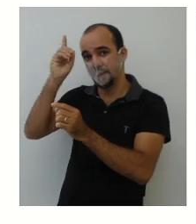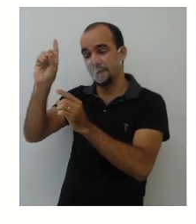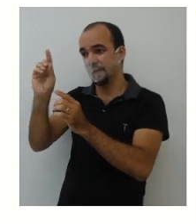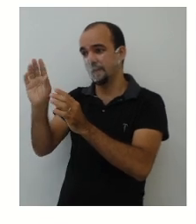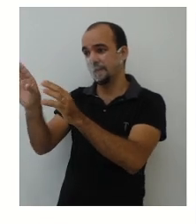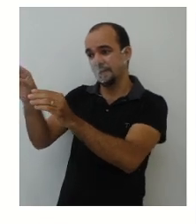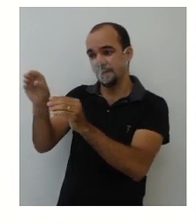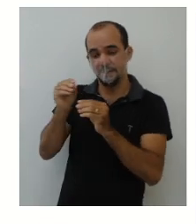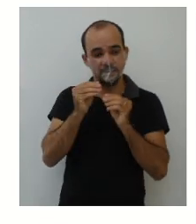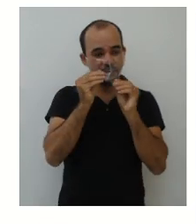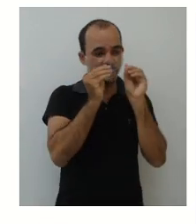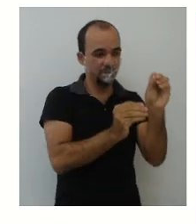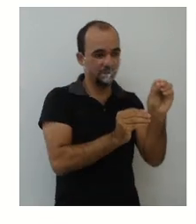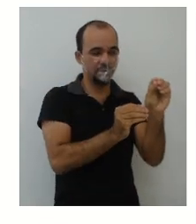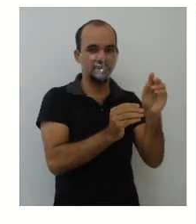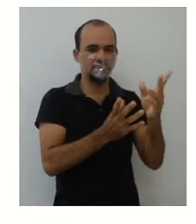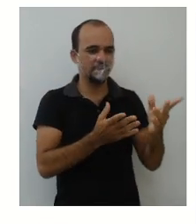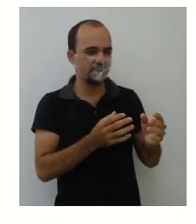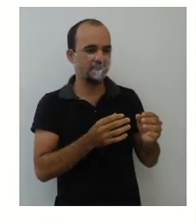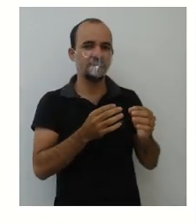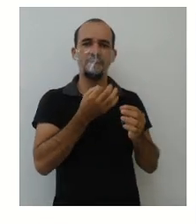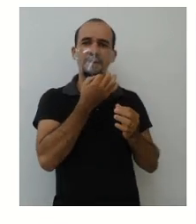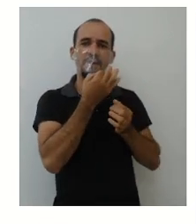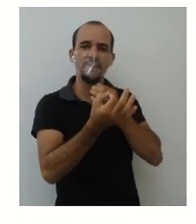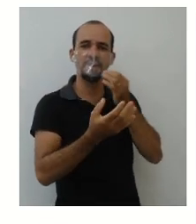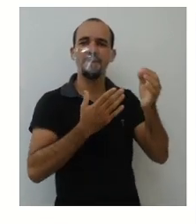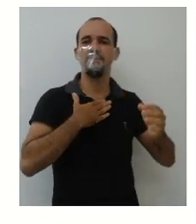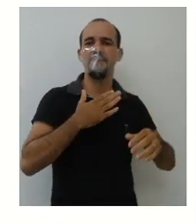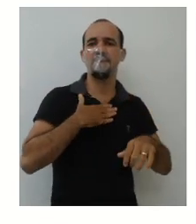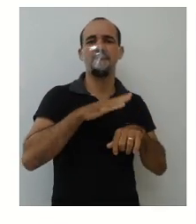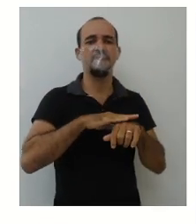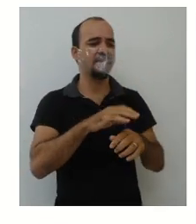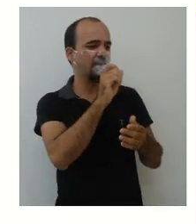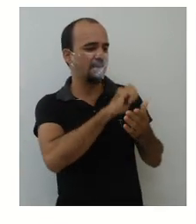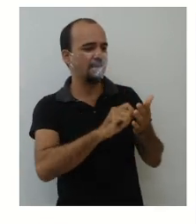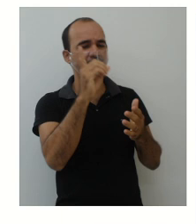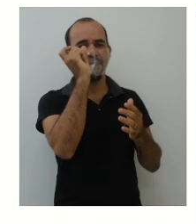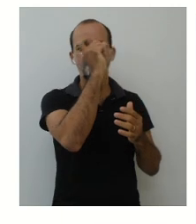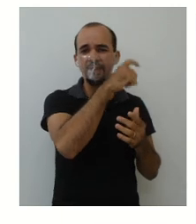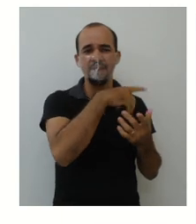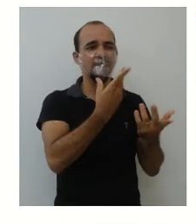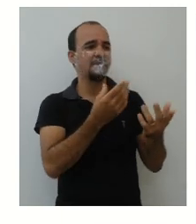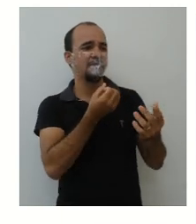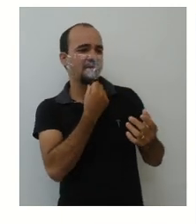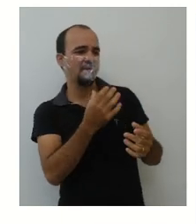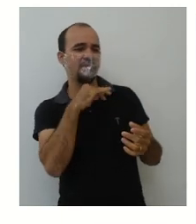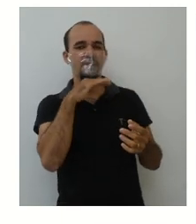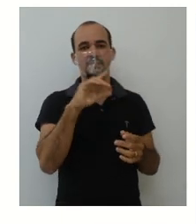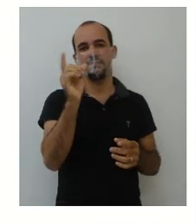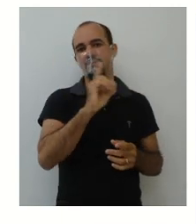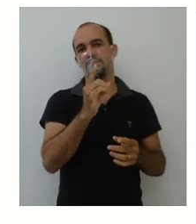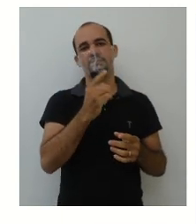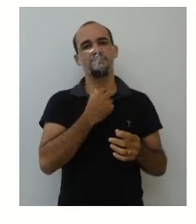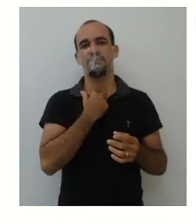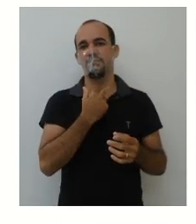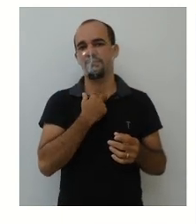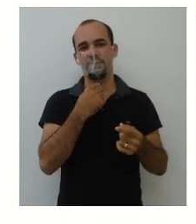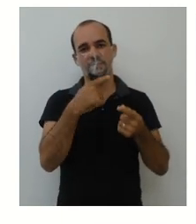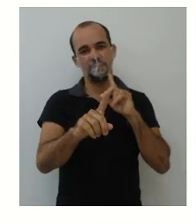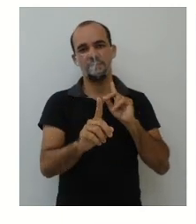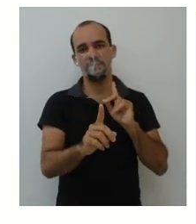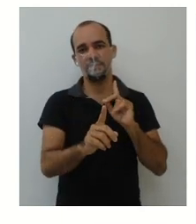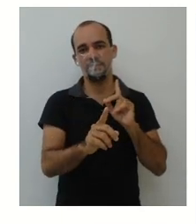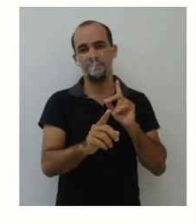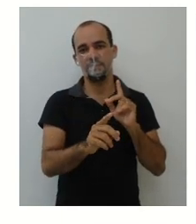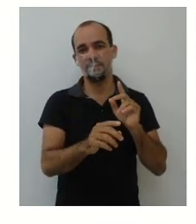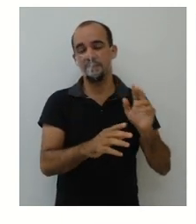não pode fazer isso. Você simplesmente está resumindo o que o autor fez ou a autora fez,